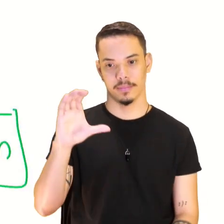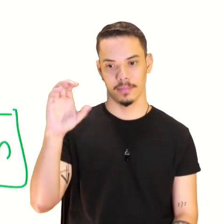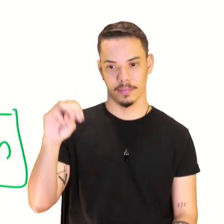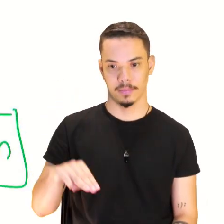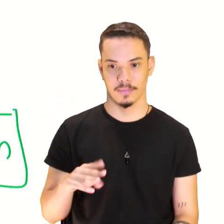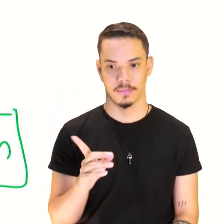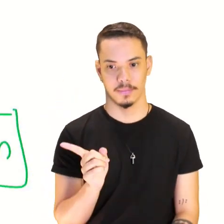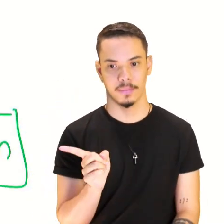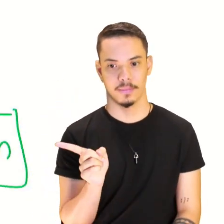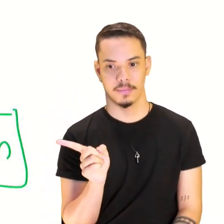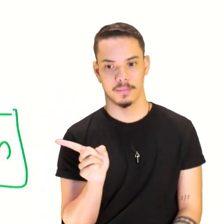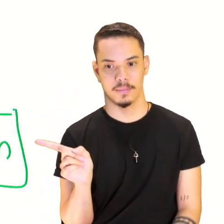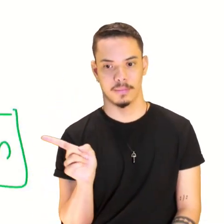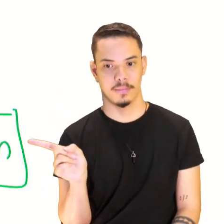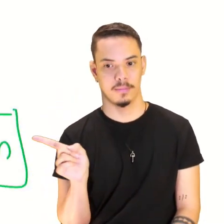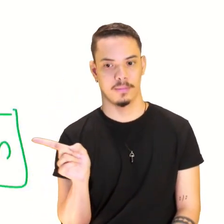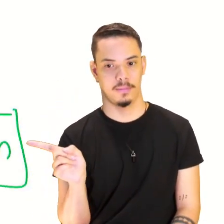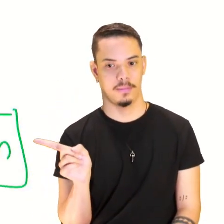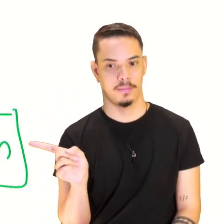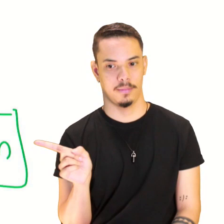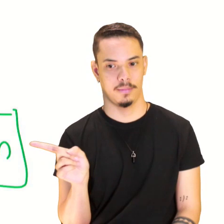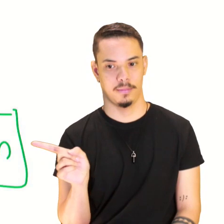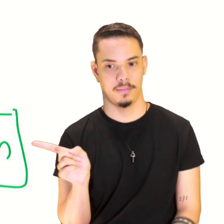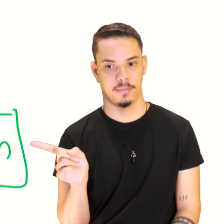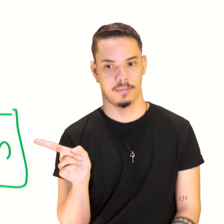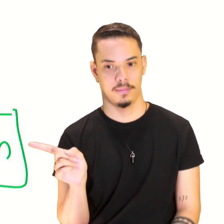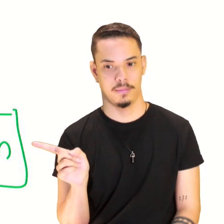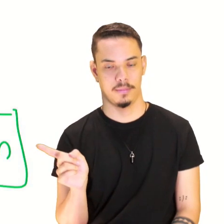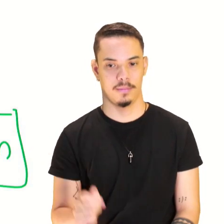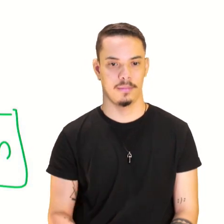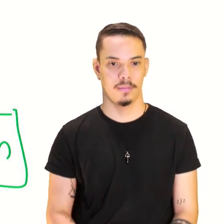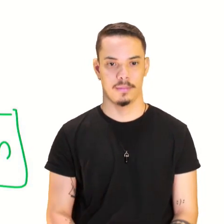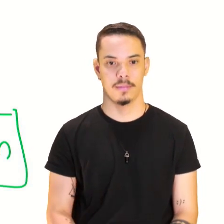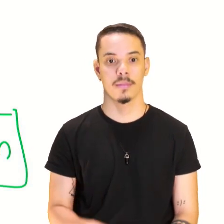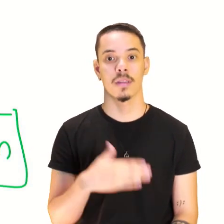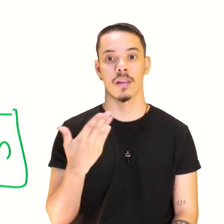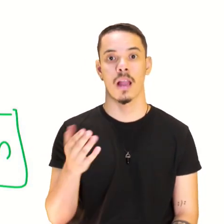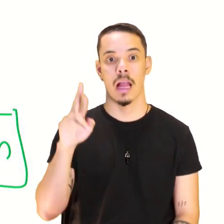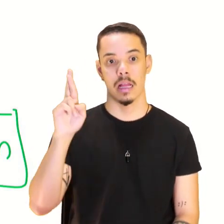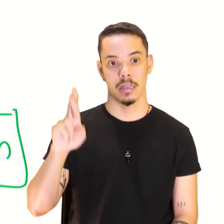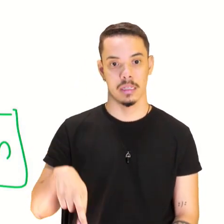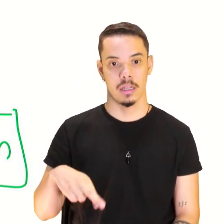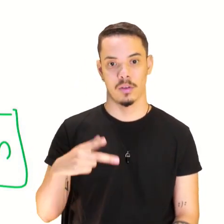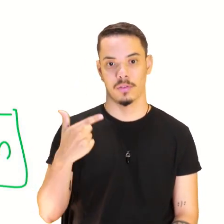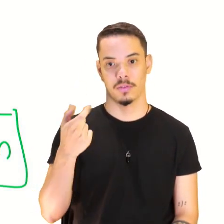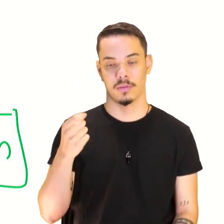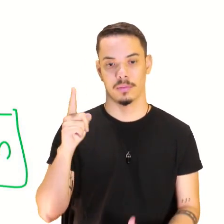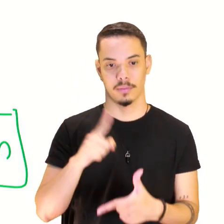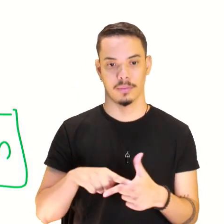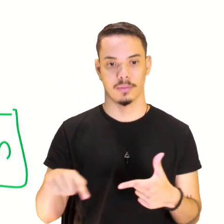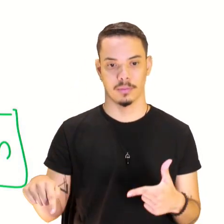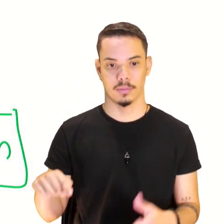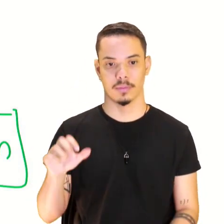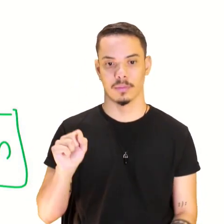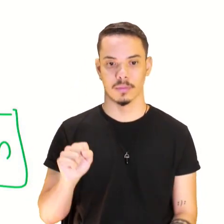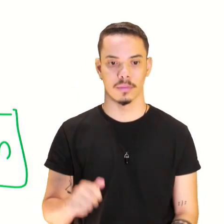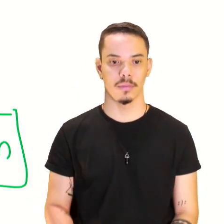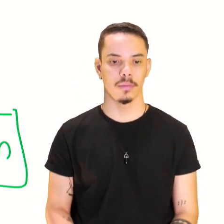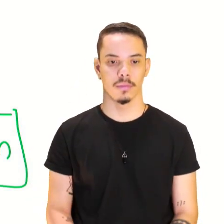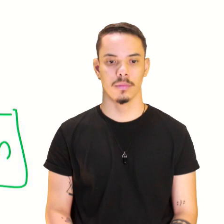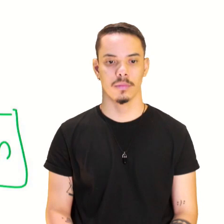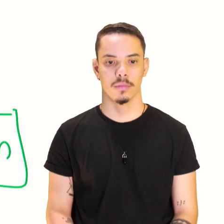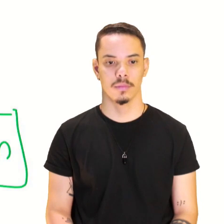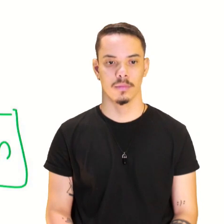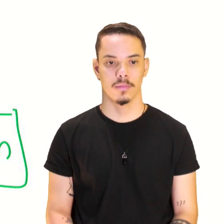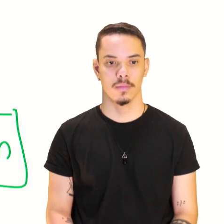centímetros. Quando fala de razão, né? Qual é a razão entre os Ali, né? triângulos? 20 dividido por 8. É só a gente pegar duas dimensões e já só